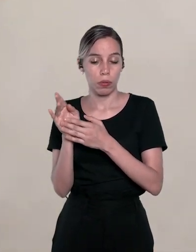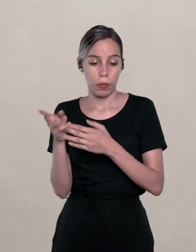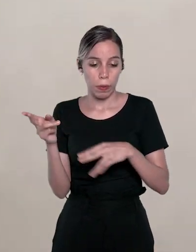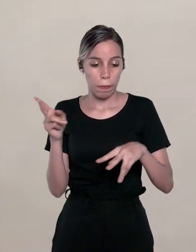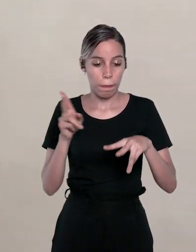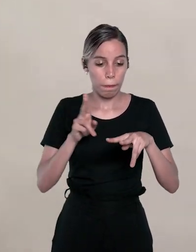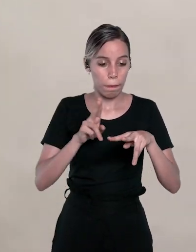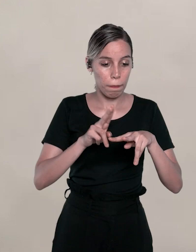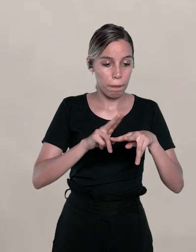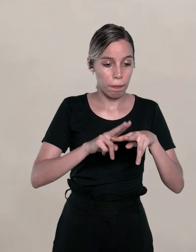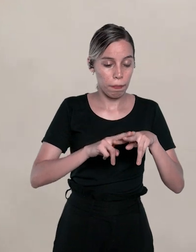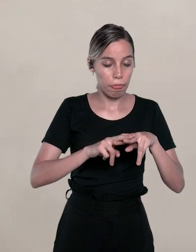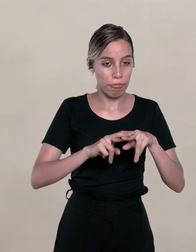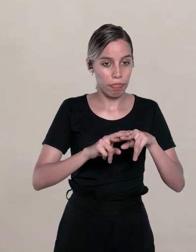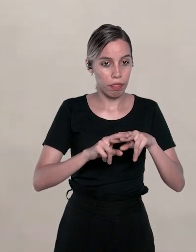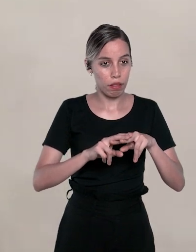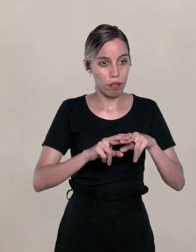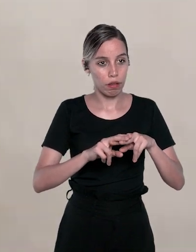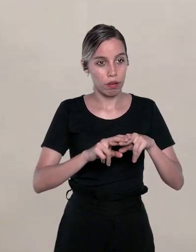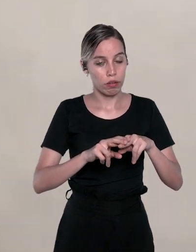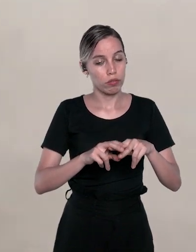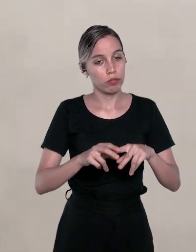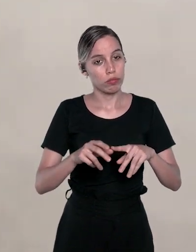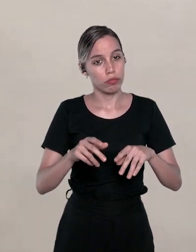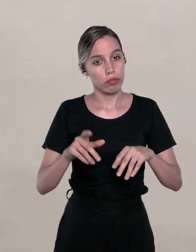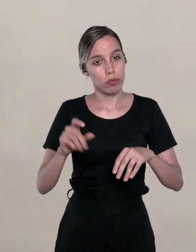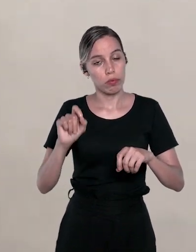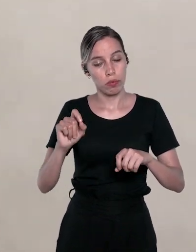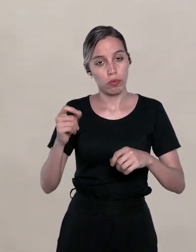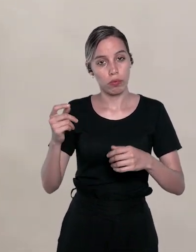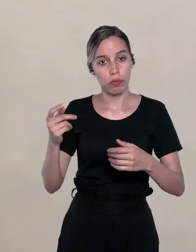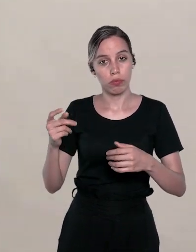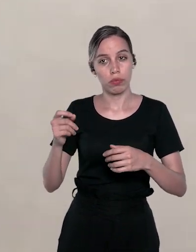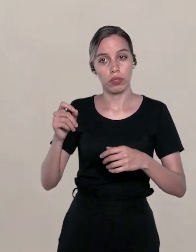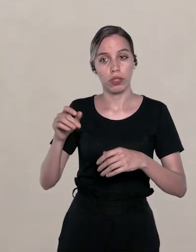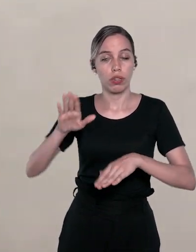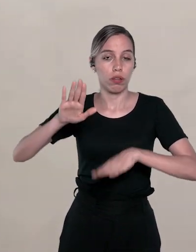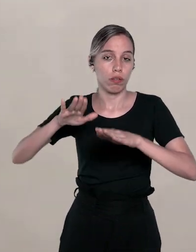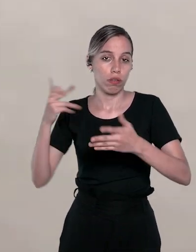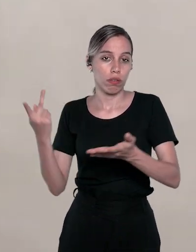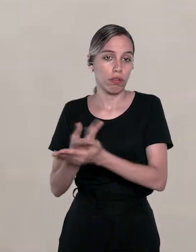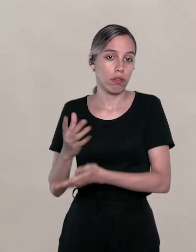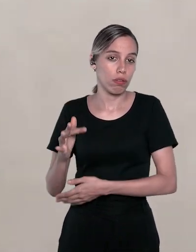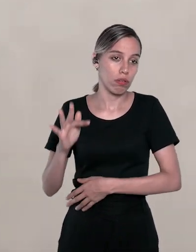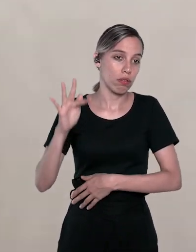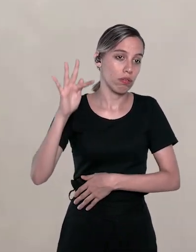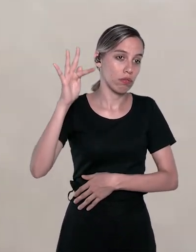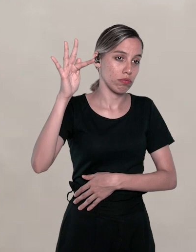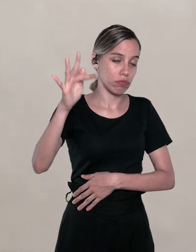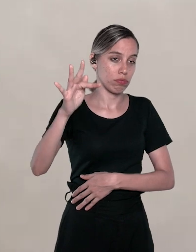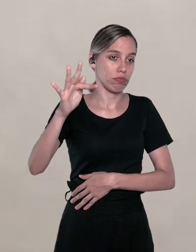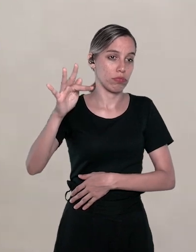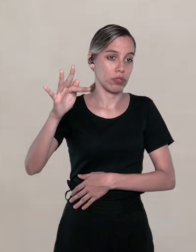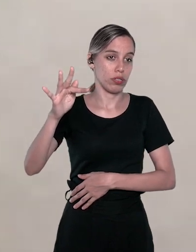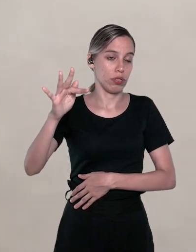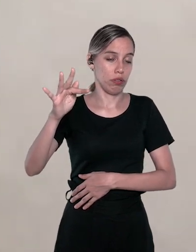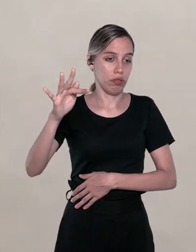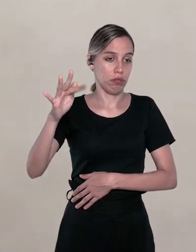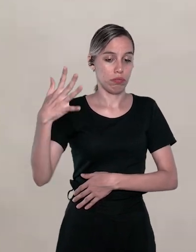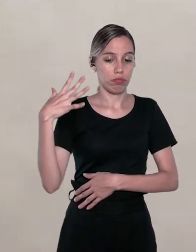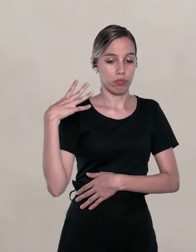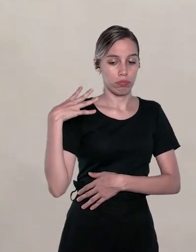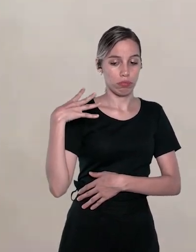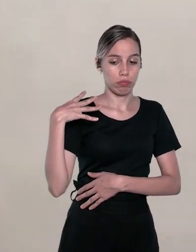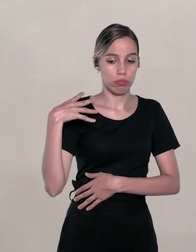Presos nos laços do futuro, homens e mulheres, todavia irmãos, vêm transgredir a